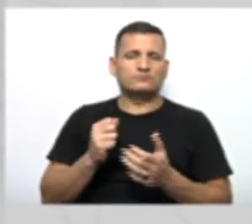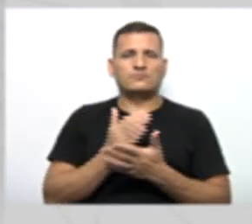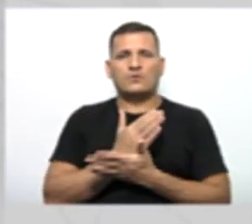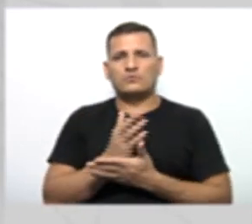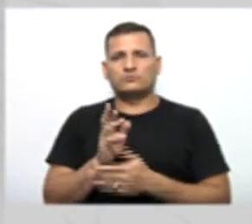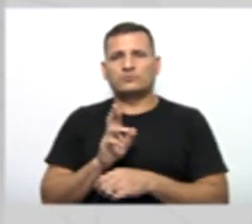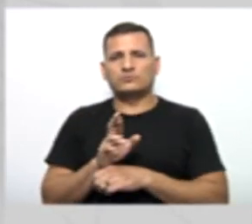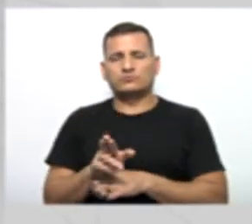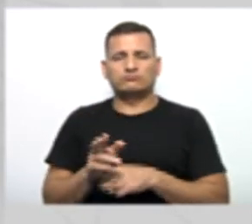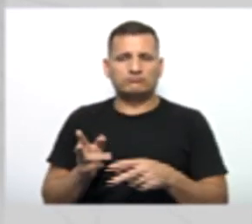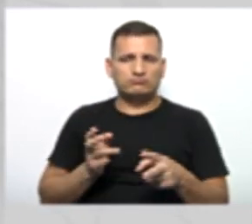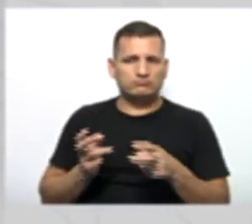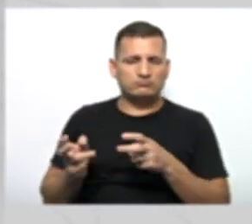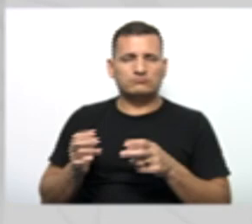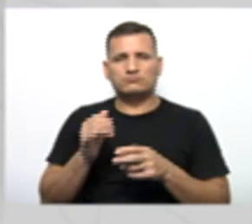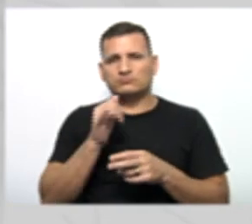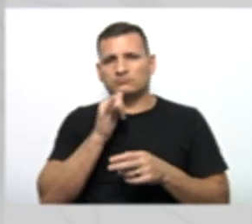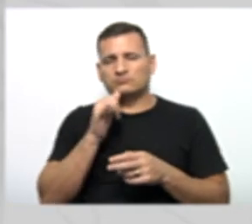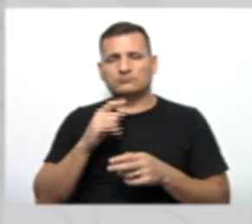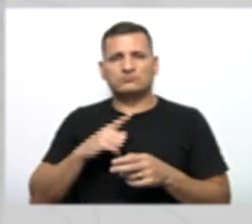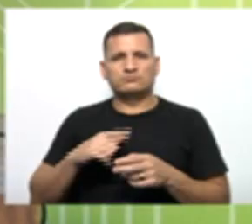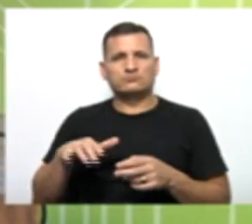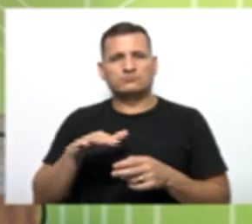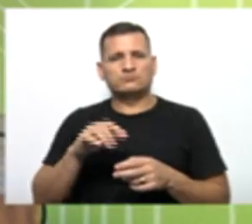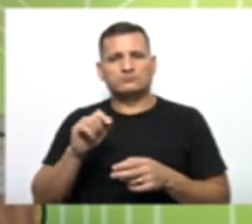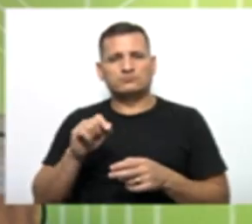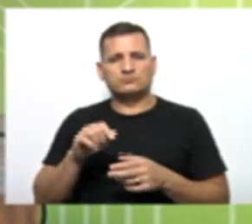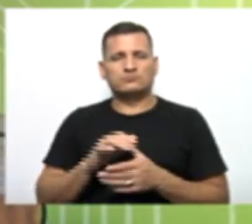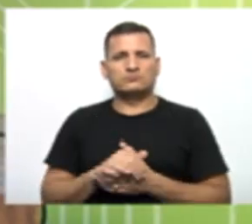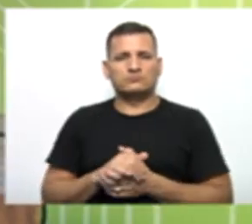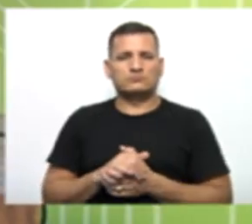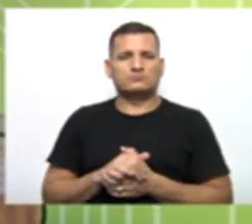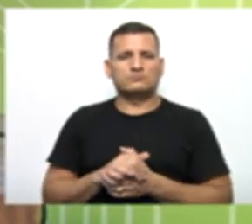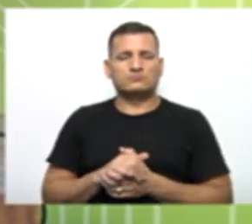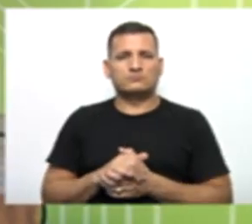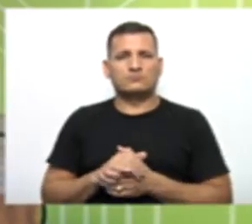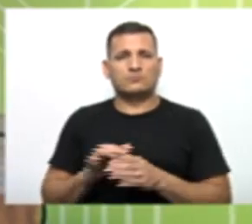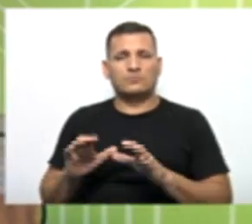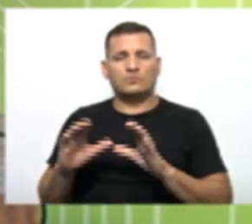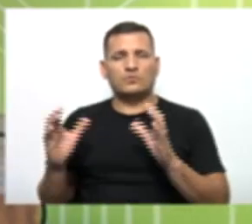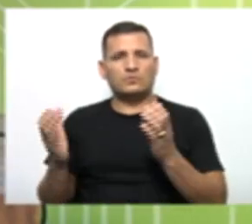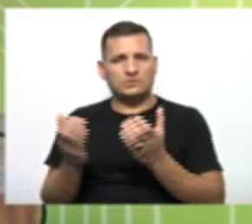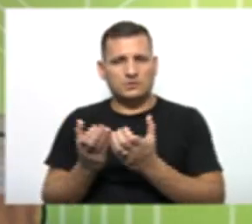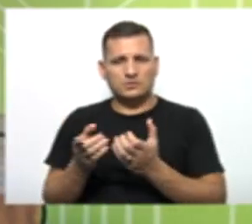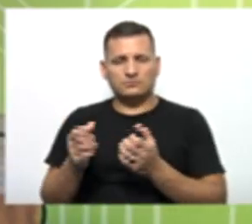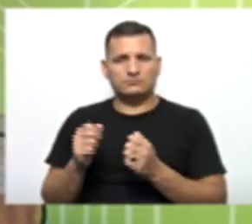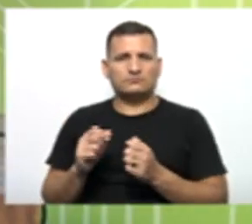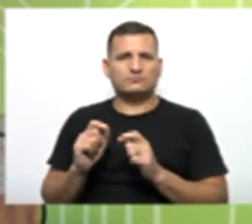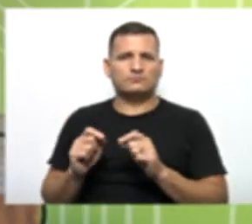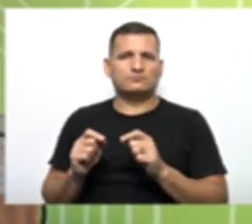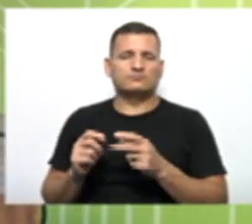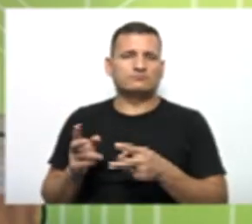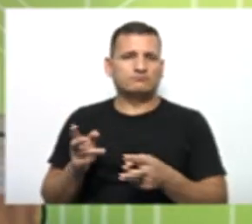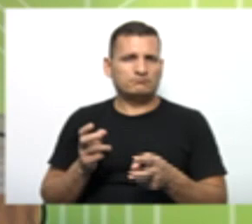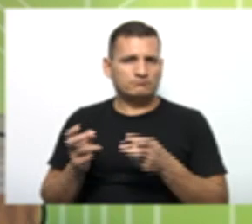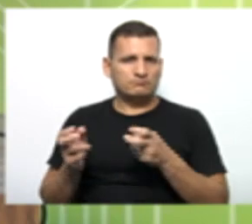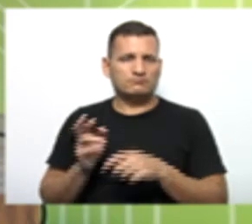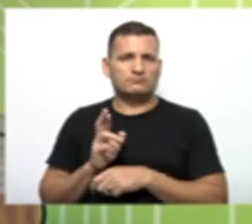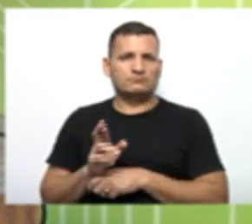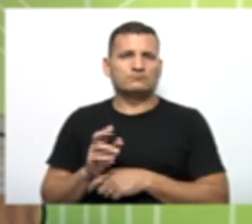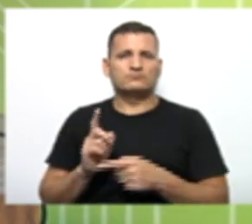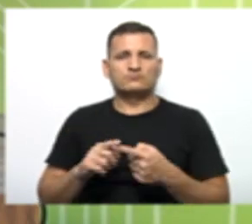recursos. Por exemplo, temos áreas extrativistas, onde a comunidade local pode retirar alguns dos seus recursos,